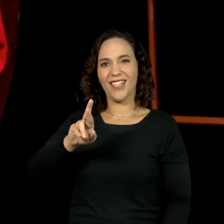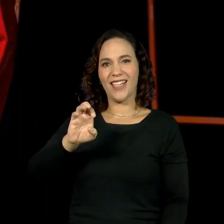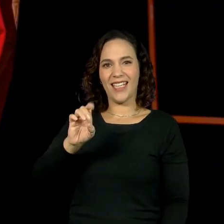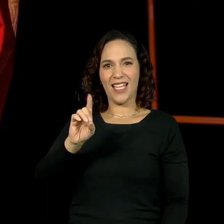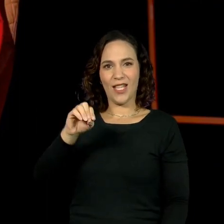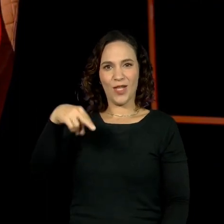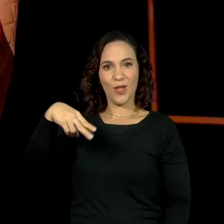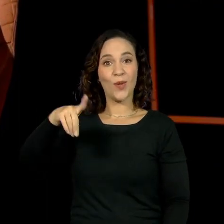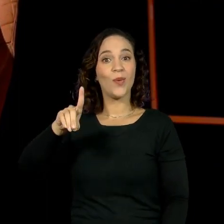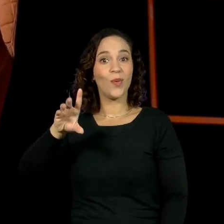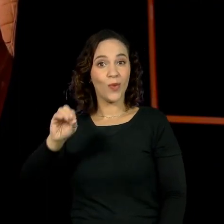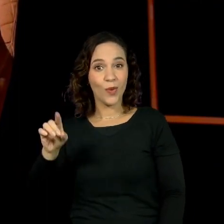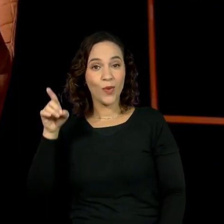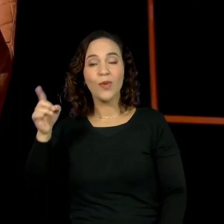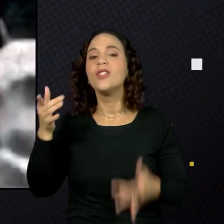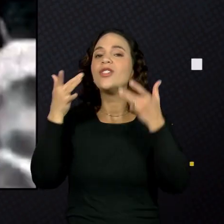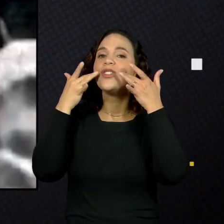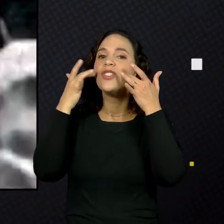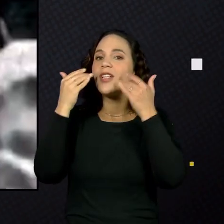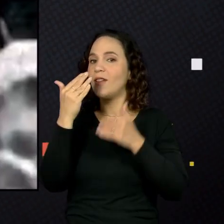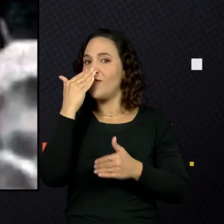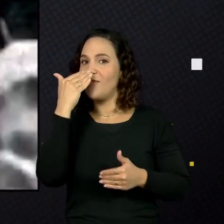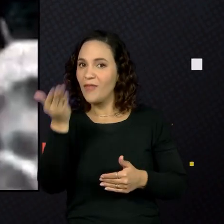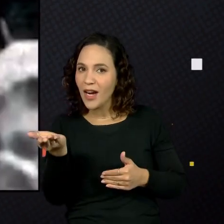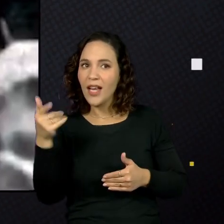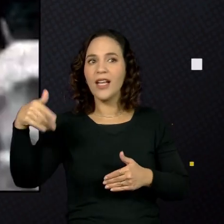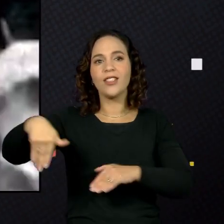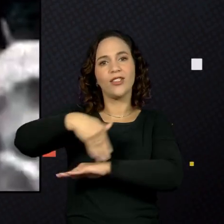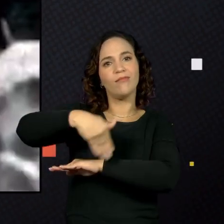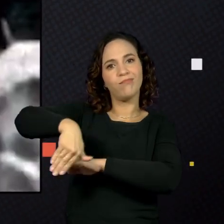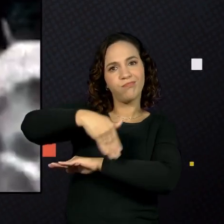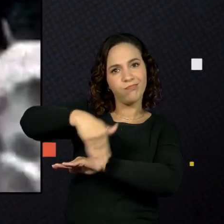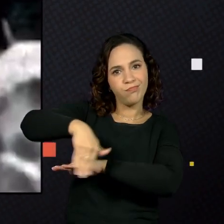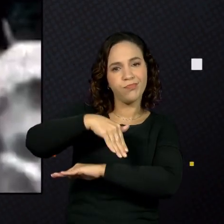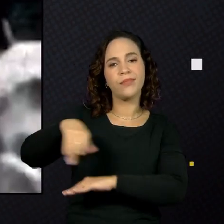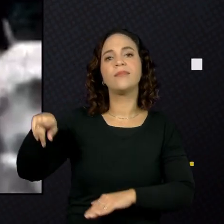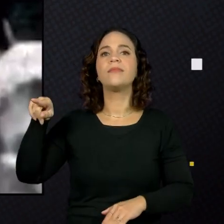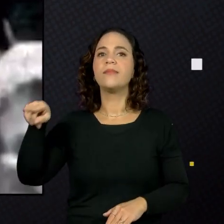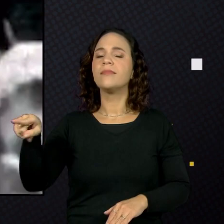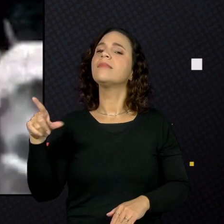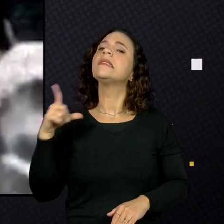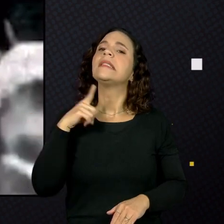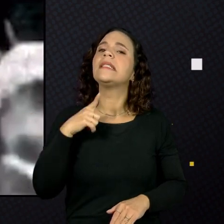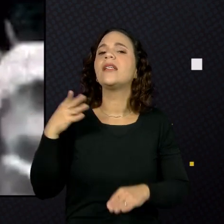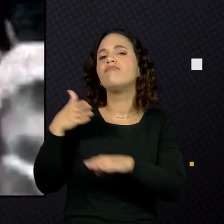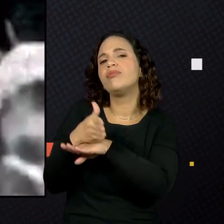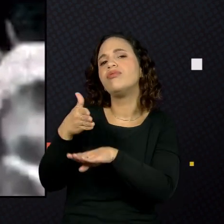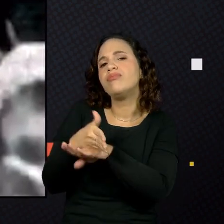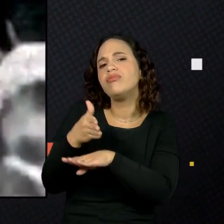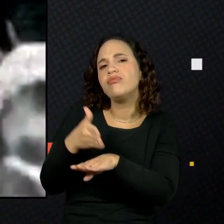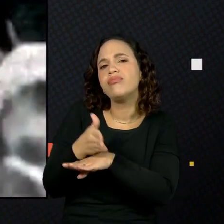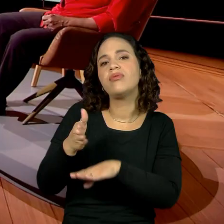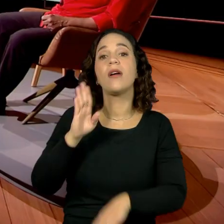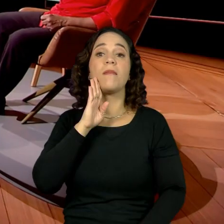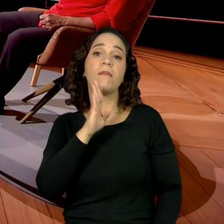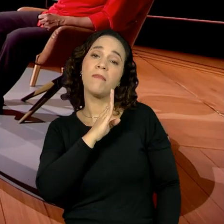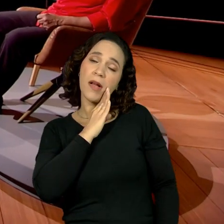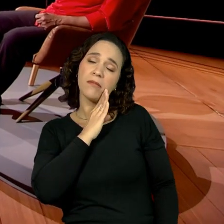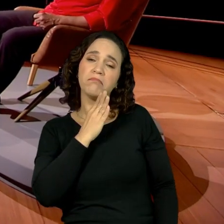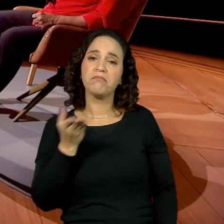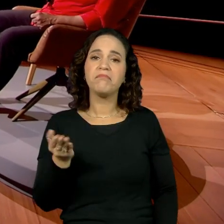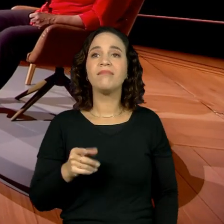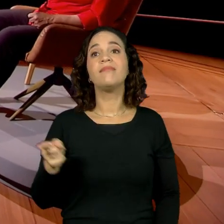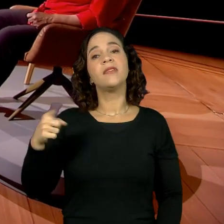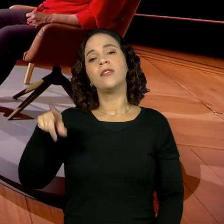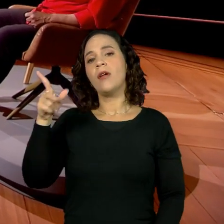Teatro Eugênio Kuzin, né? Ali na rua Teodoro Baiman, que está lá até hoje, e a gente frequentava o bar ali. O Plínio saiu com